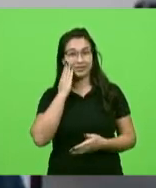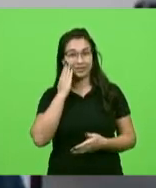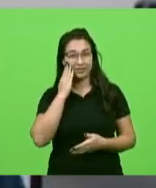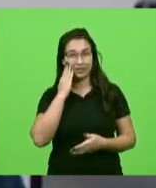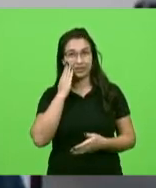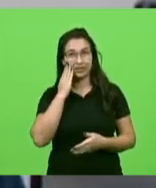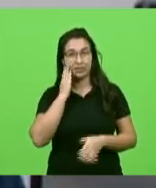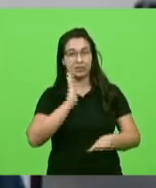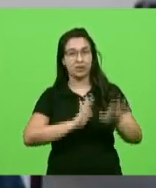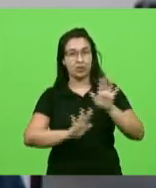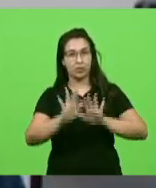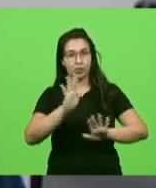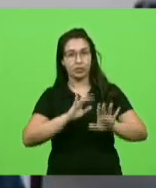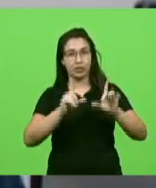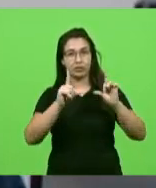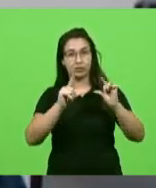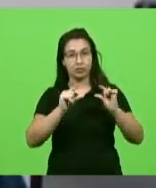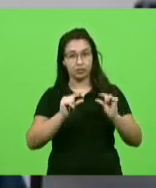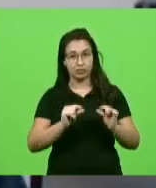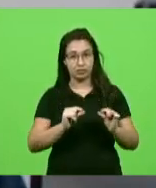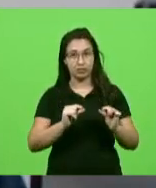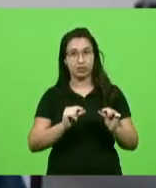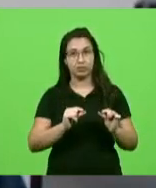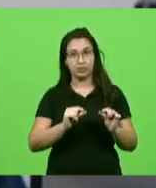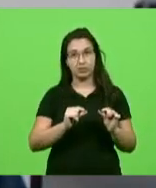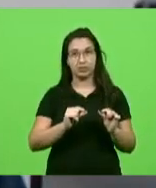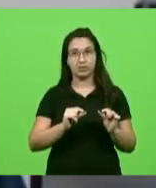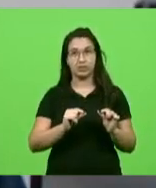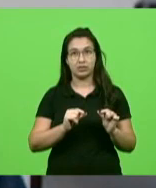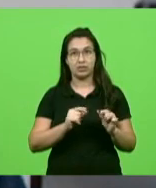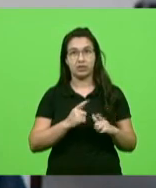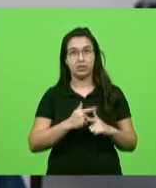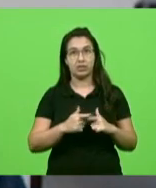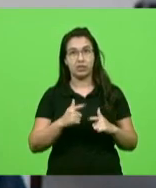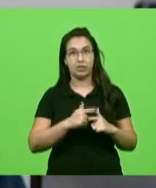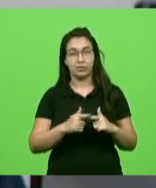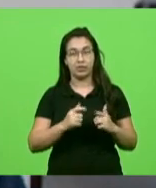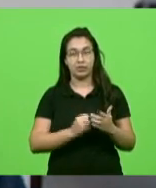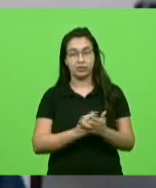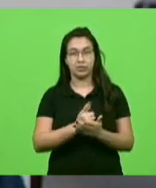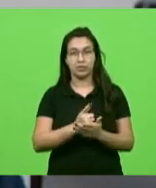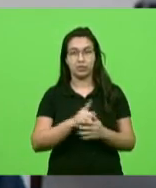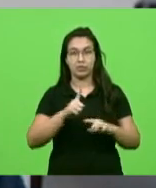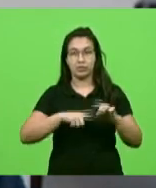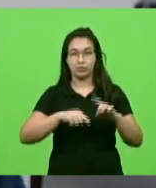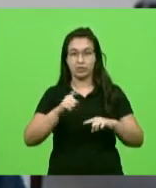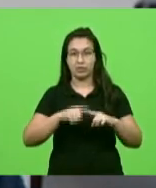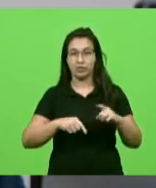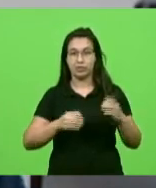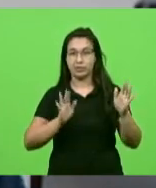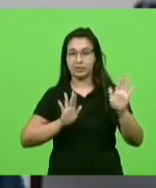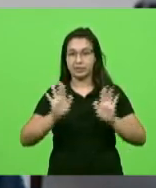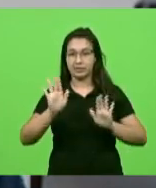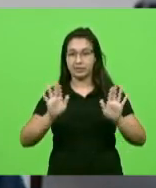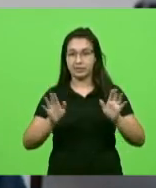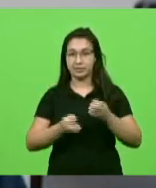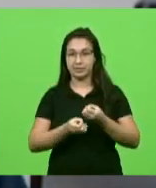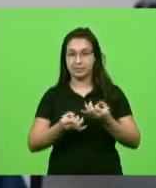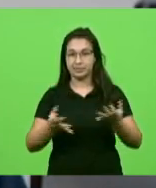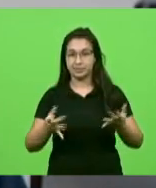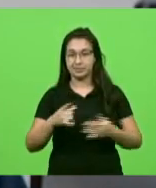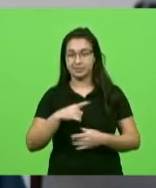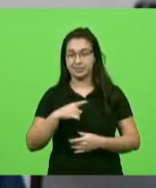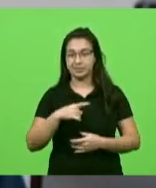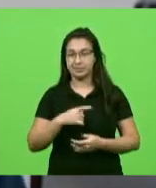fazer as cautelas necessárias para minimizar os o caso se optasse pela compra dos equipamentos com dispensa de licitação